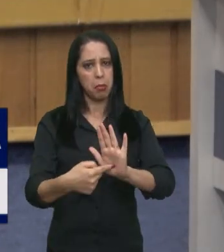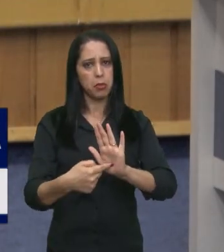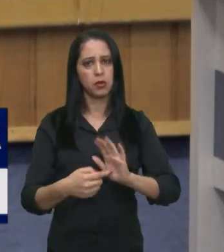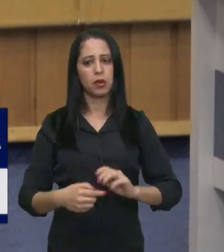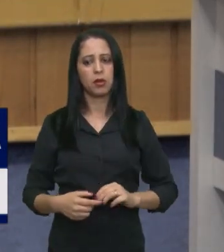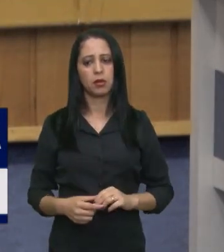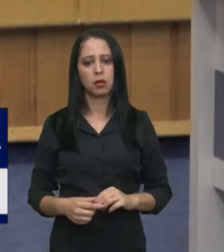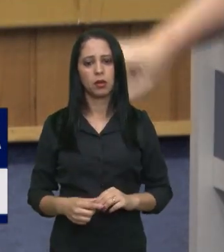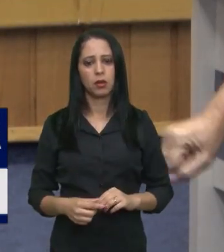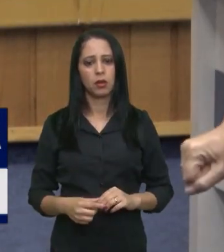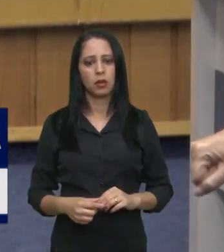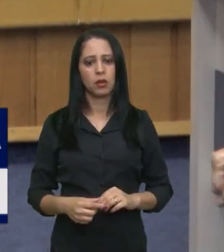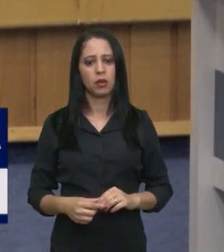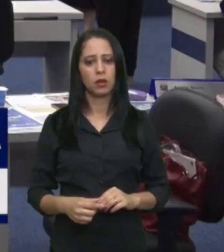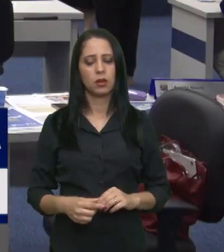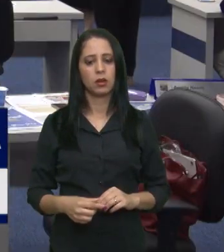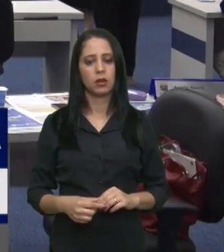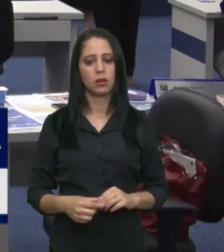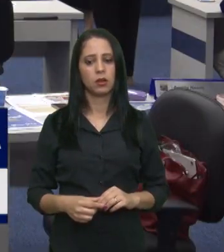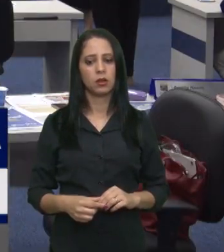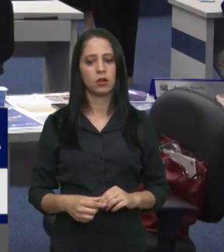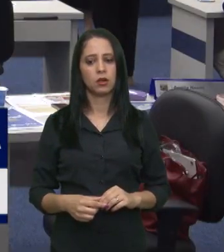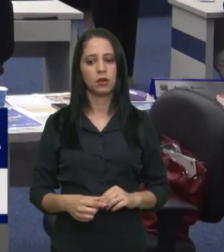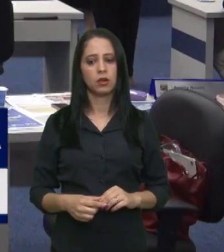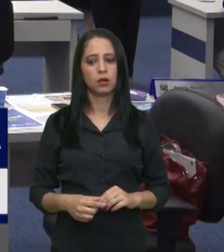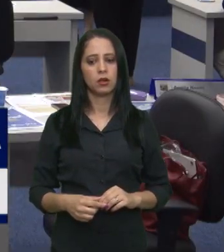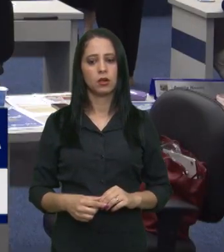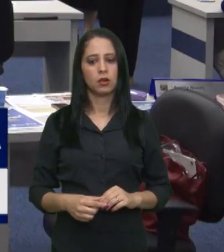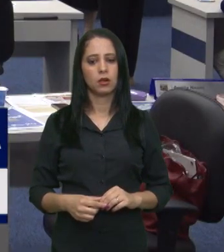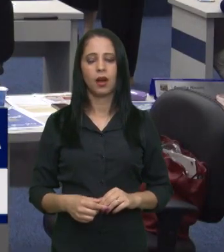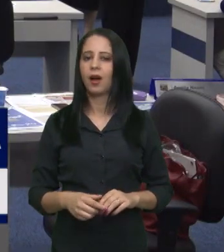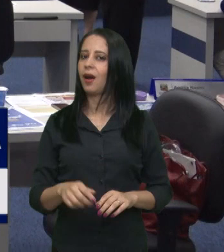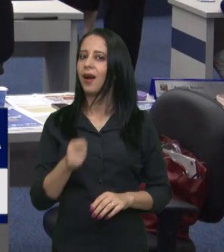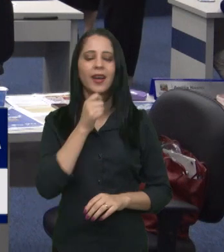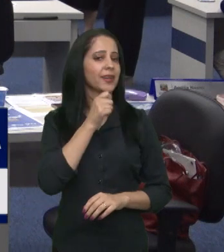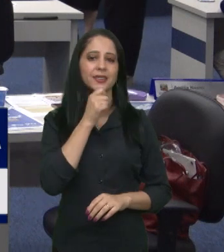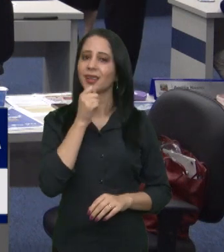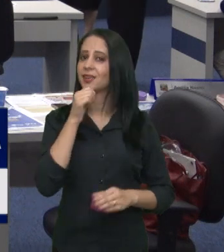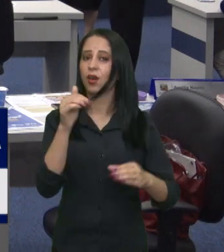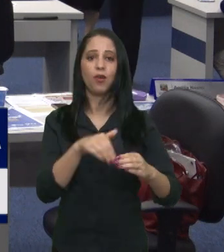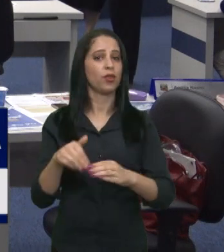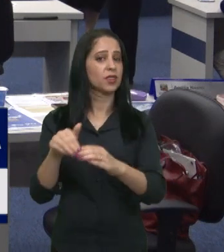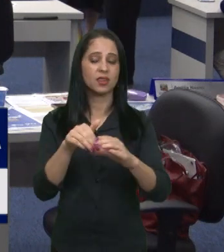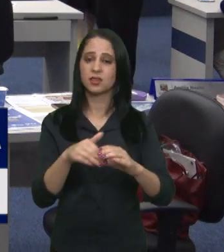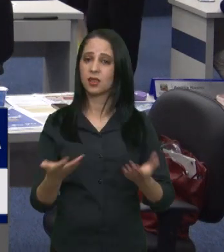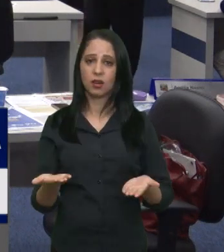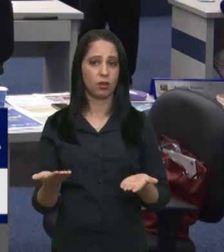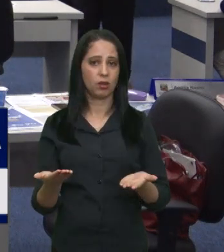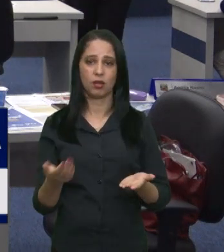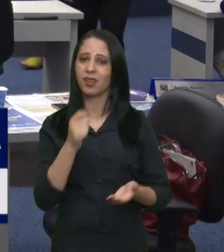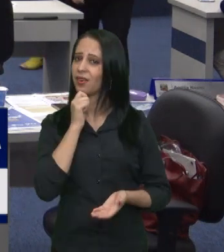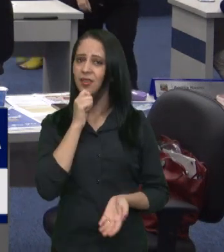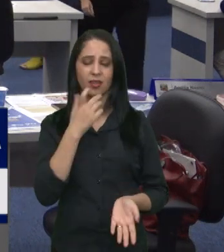comunicar. Mas conta o prazo. Não está ainda o processo em votação, Amélia, ainda não está em votação.